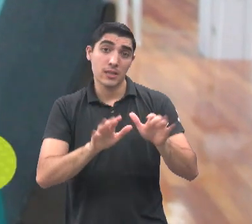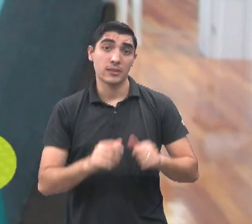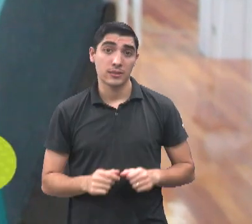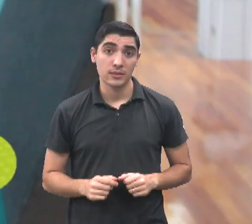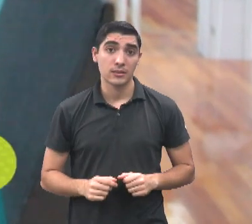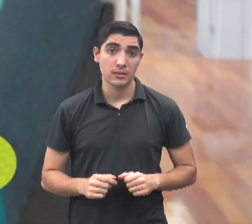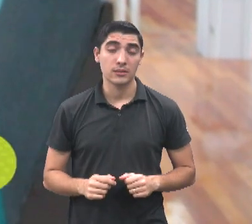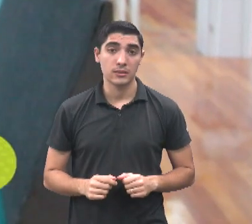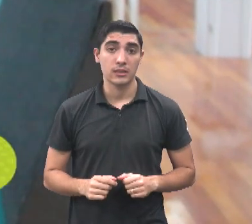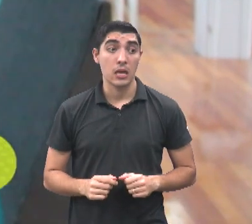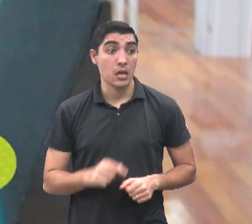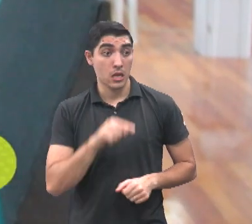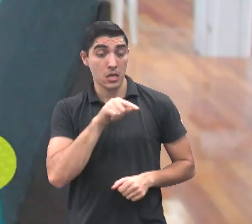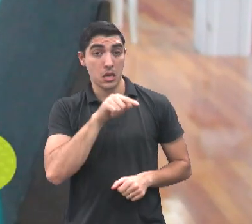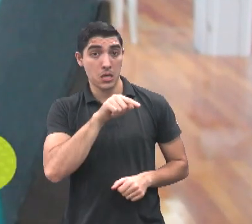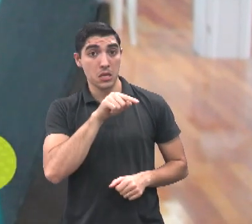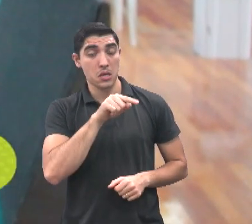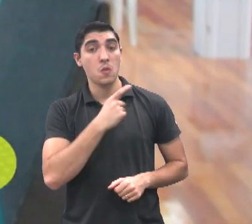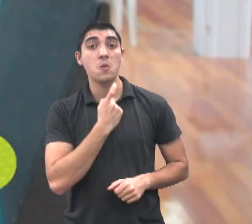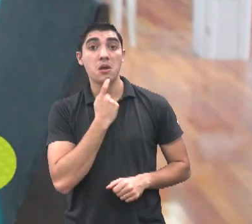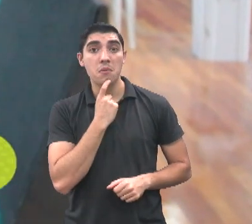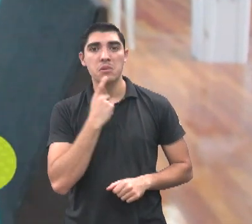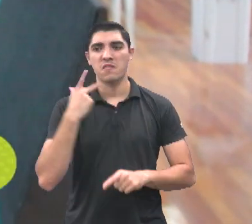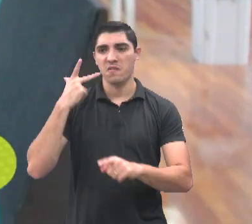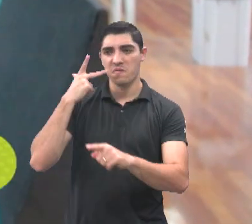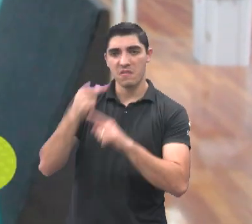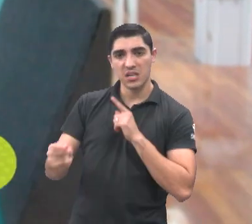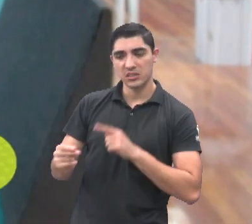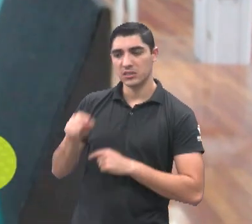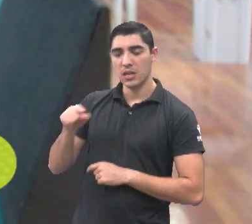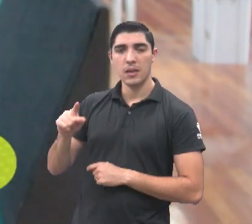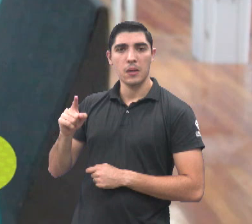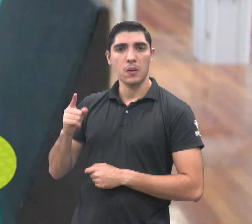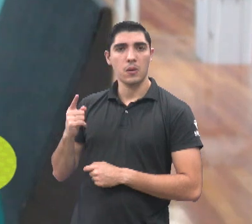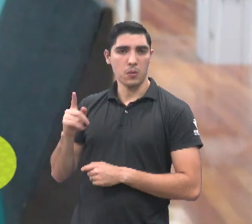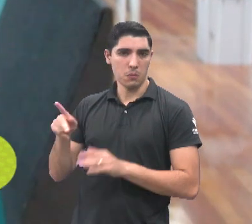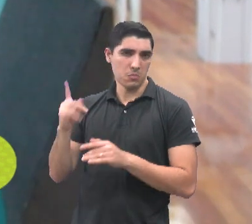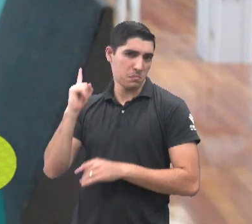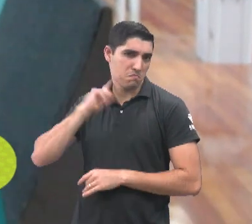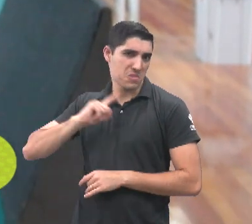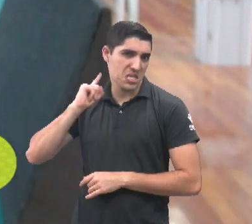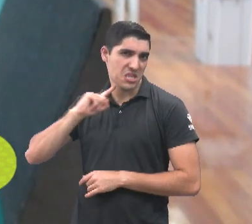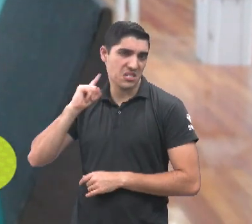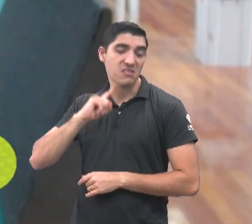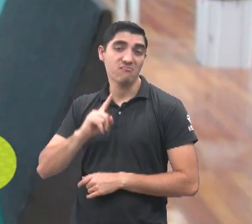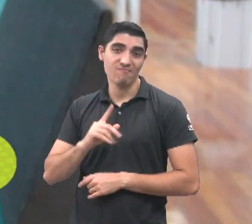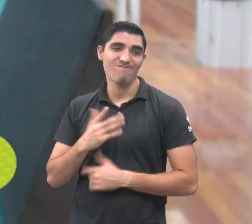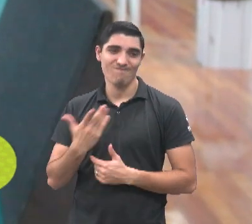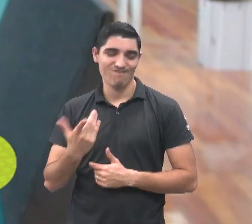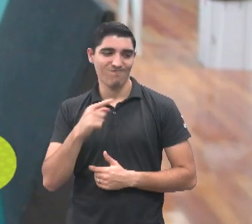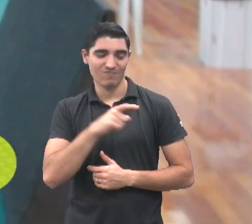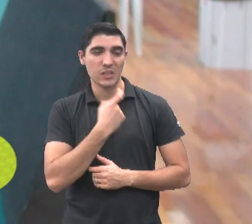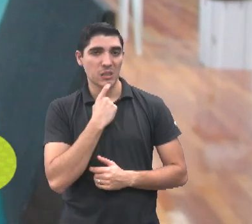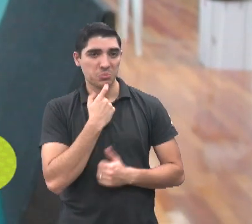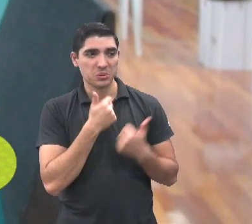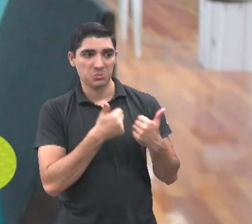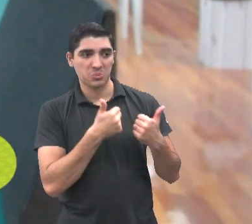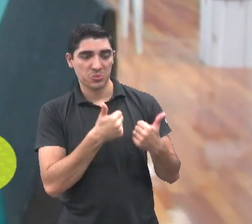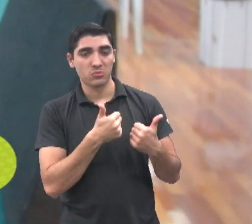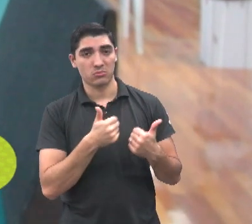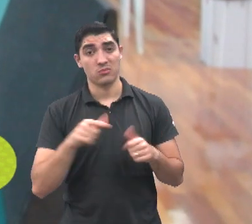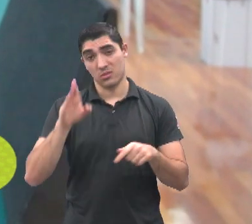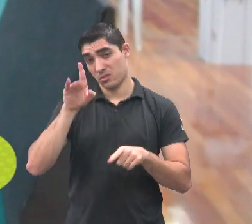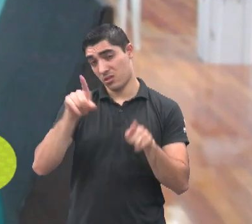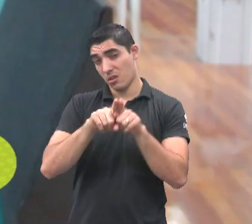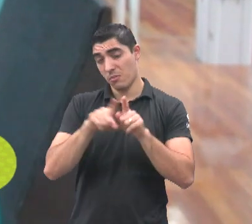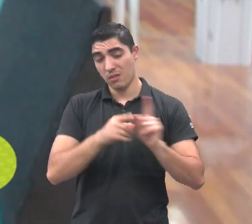está vindo de um resultado muito bom. Ele ganhou do Minas recentemente, então é um time que está num momento muito bom, com a volta do Bruninho